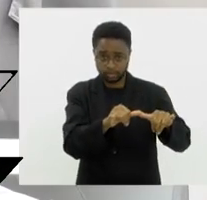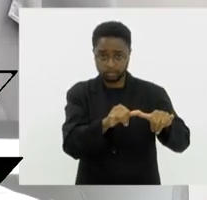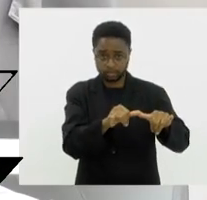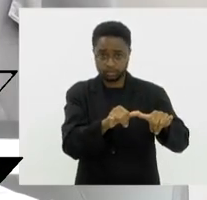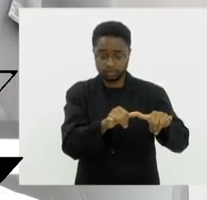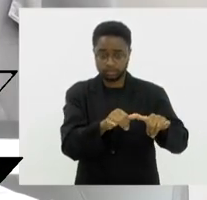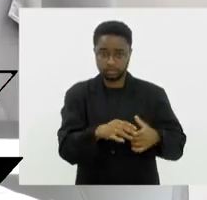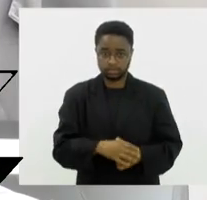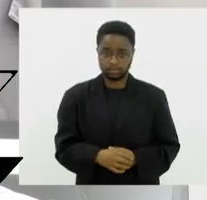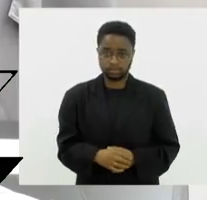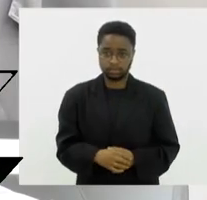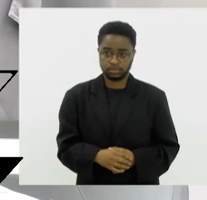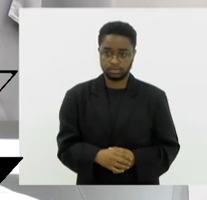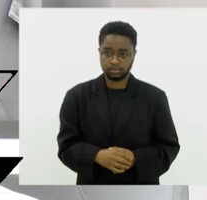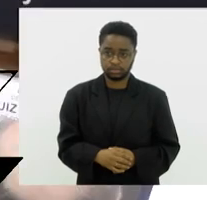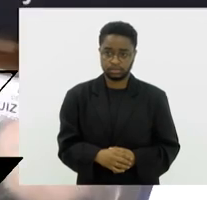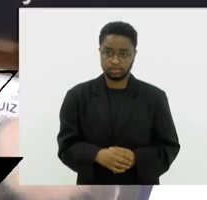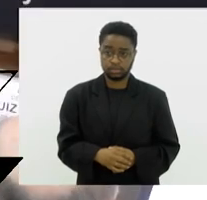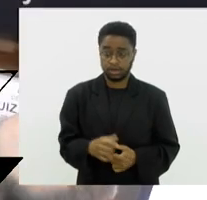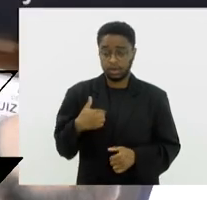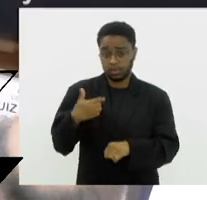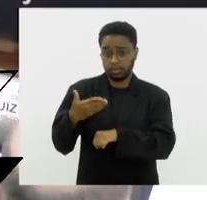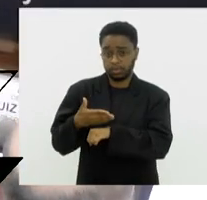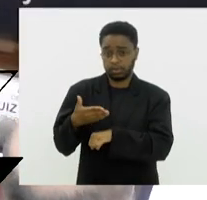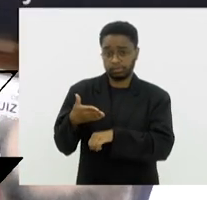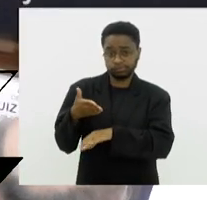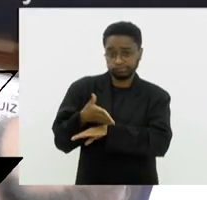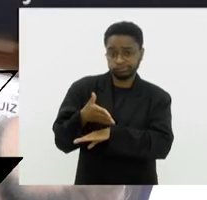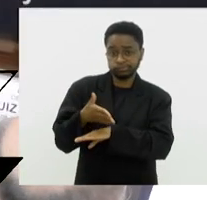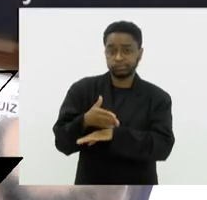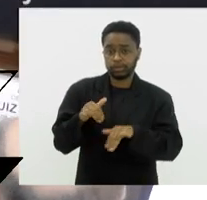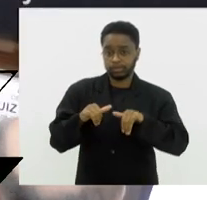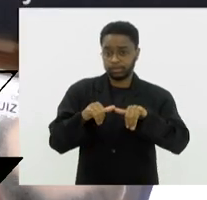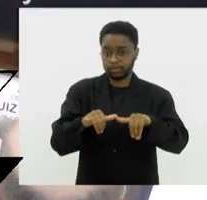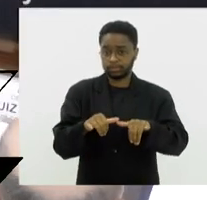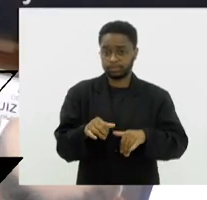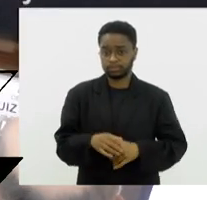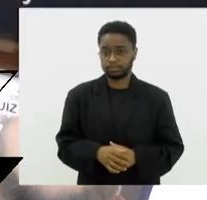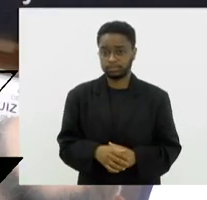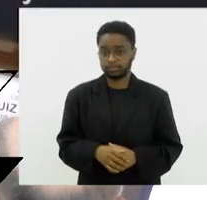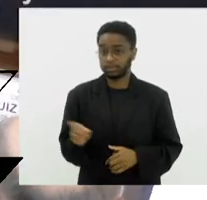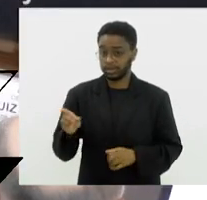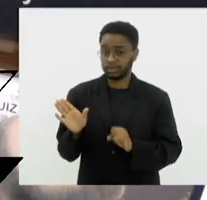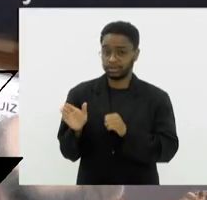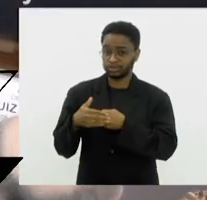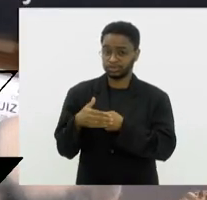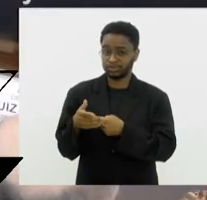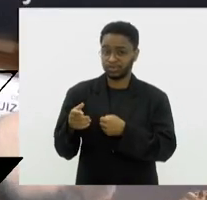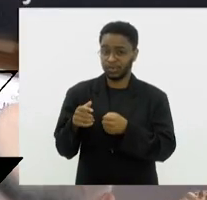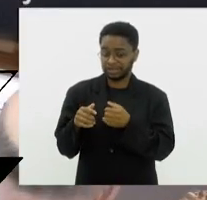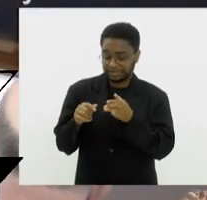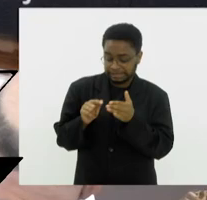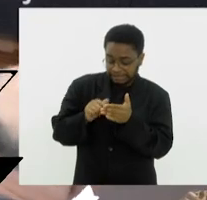supermercado. Deu exemplo do mercado que eu frequento. Que... O deputado Serafim se esconde para poder digitar.